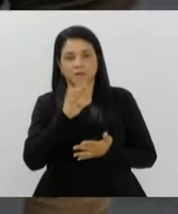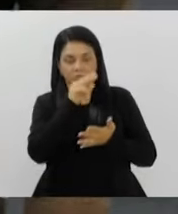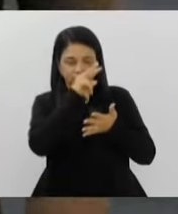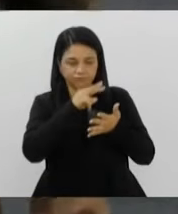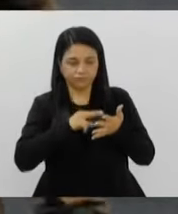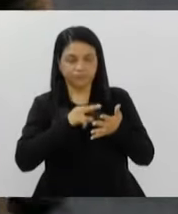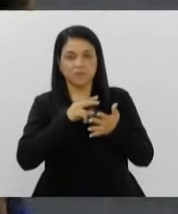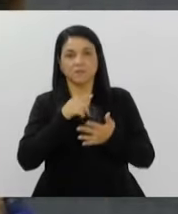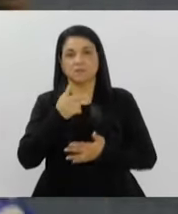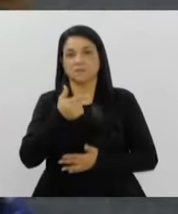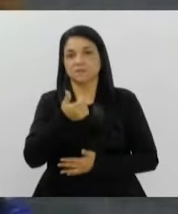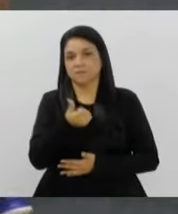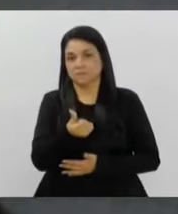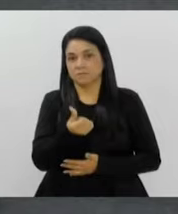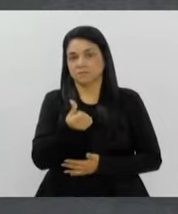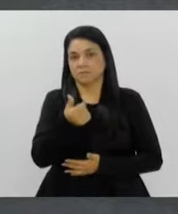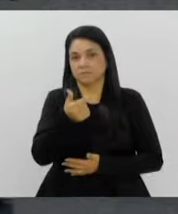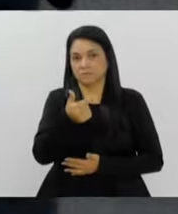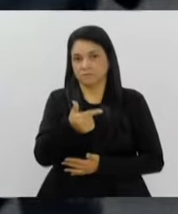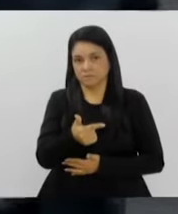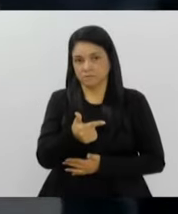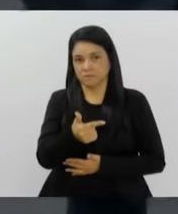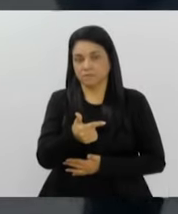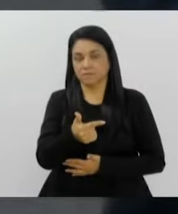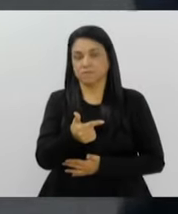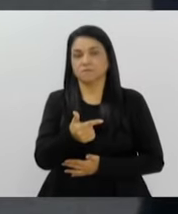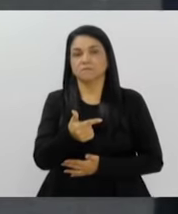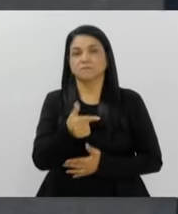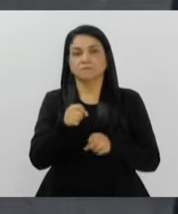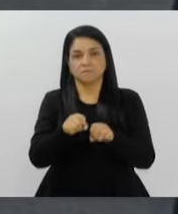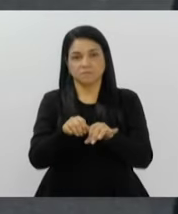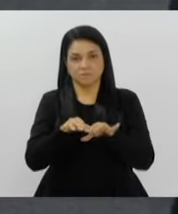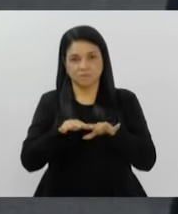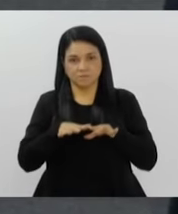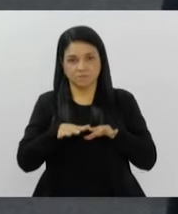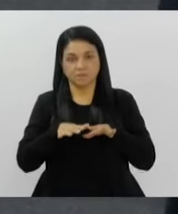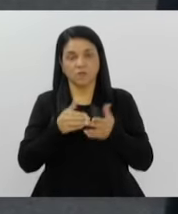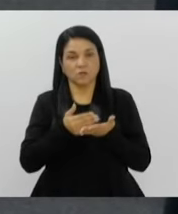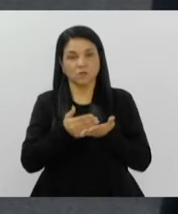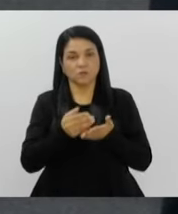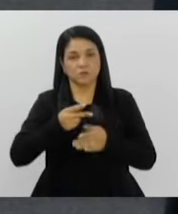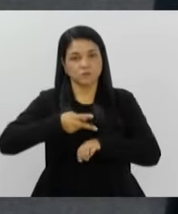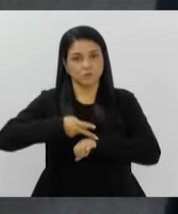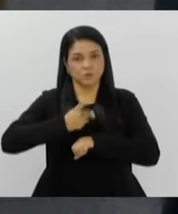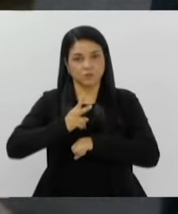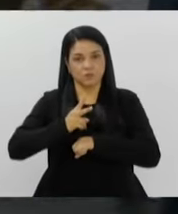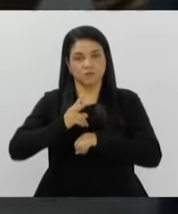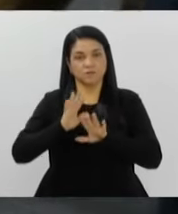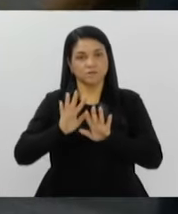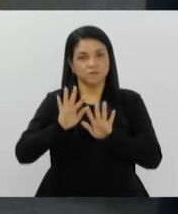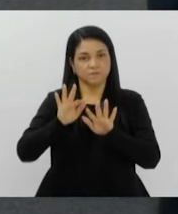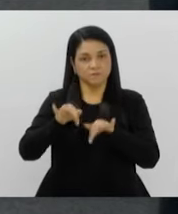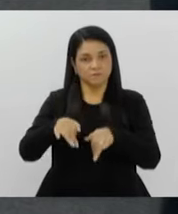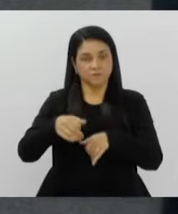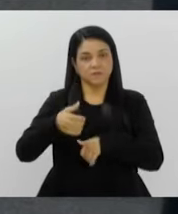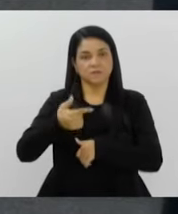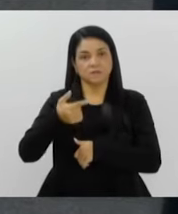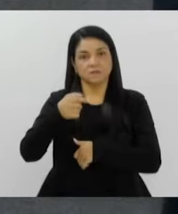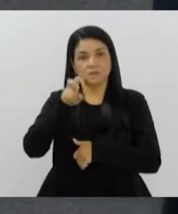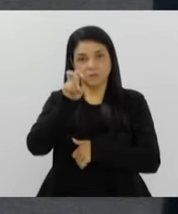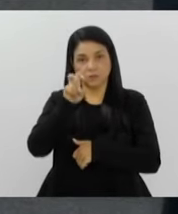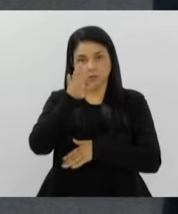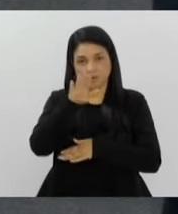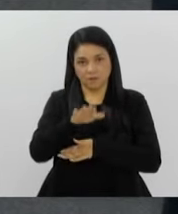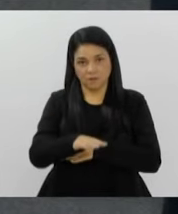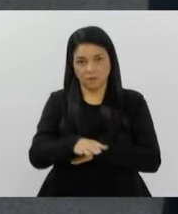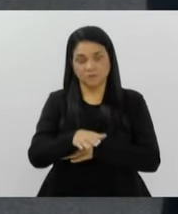na 72ª sessão ordinária, que iniciada às 14 horas, foi encerrada às 17